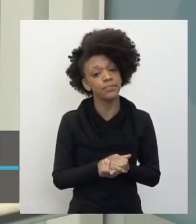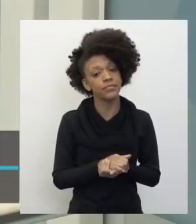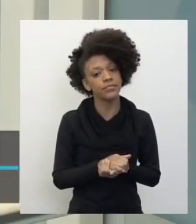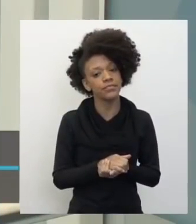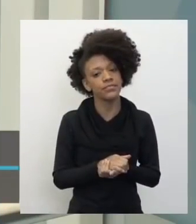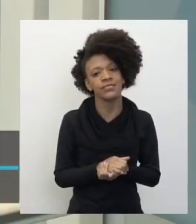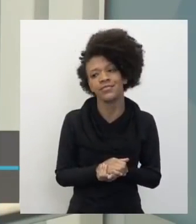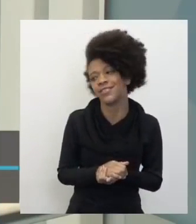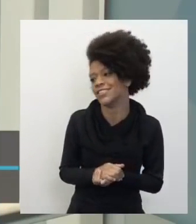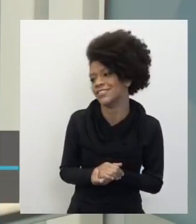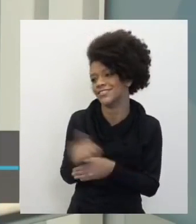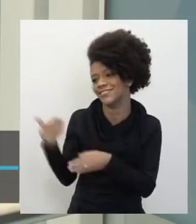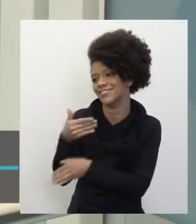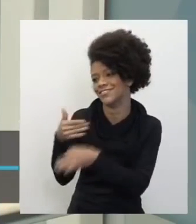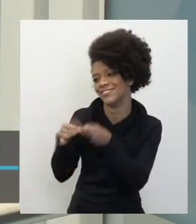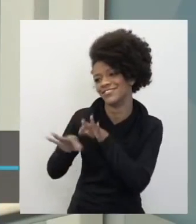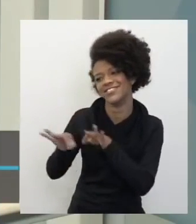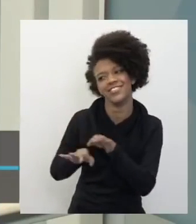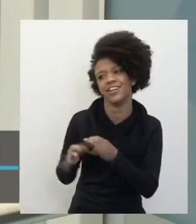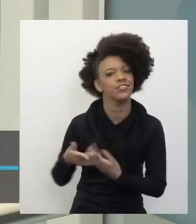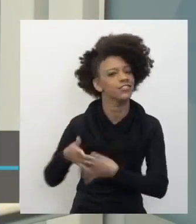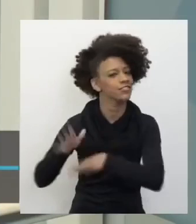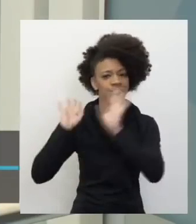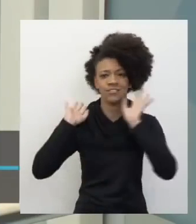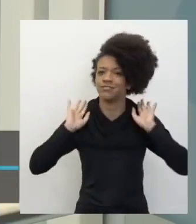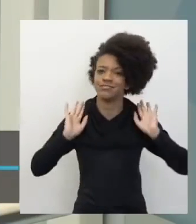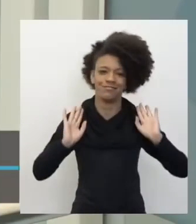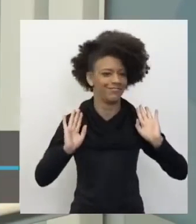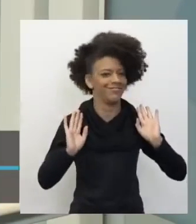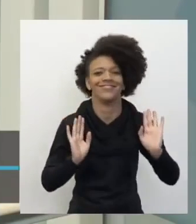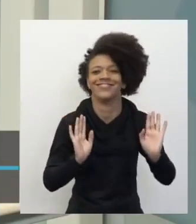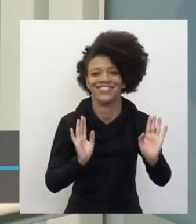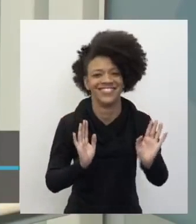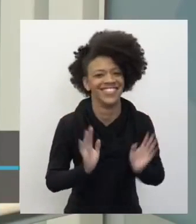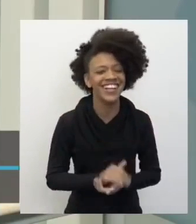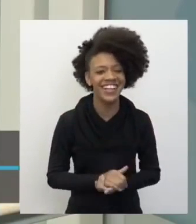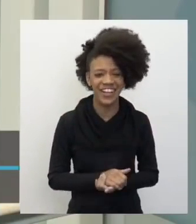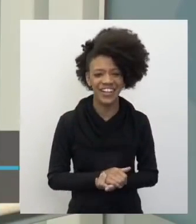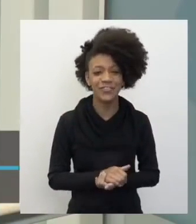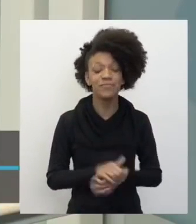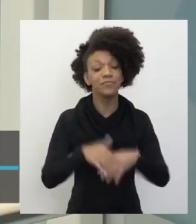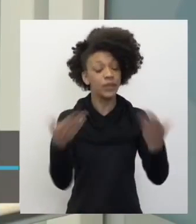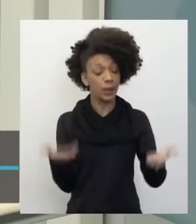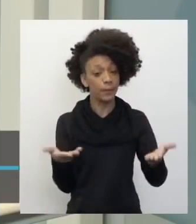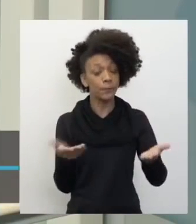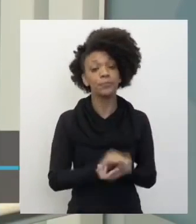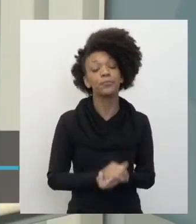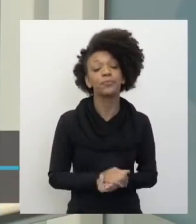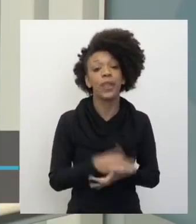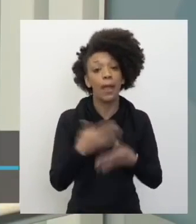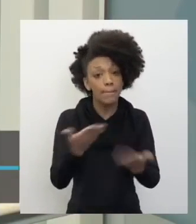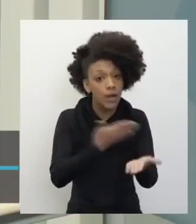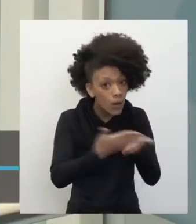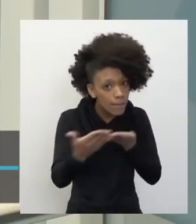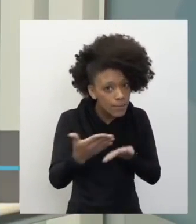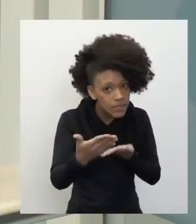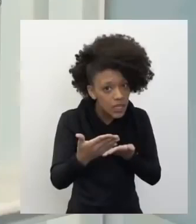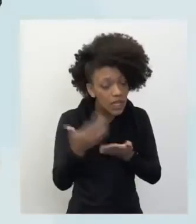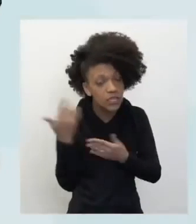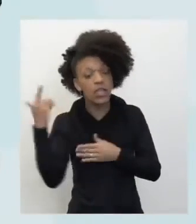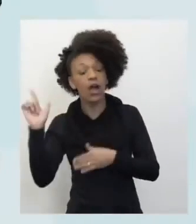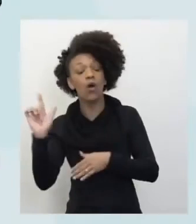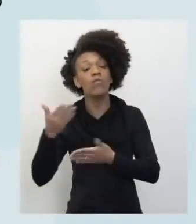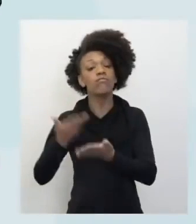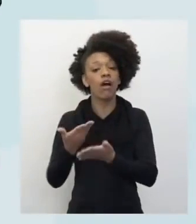Mônica, vai. Pode deixar. Já me dei mal nisso. Opa, numa acolhida, beleza, gente. Vamos lá. Para começar, então, na última aula